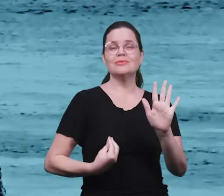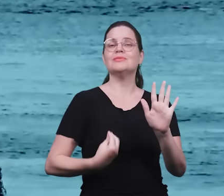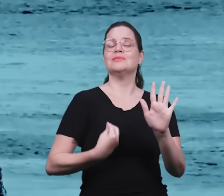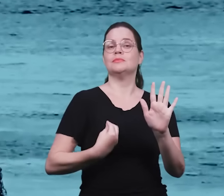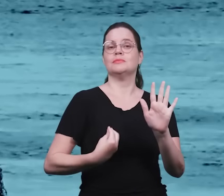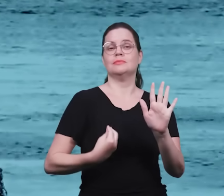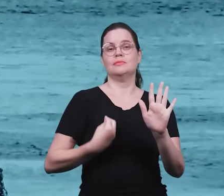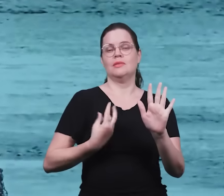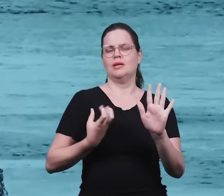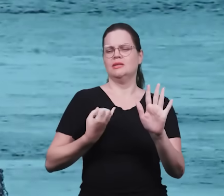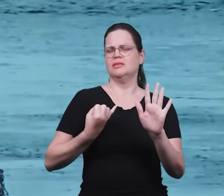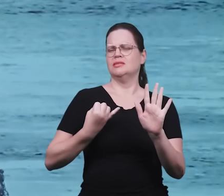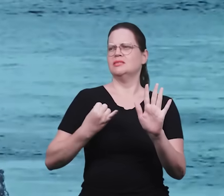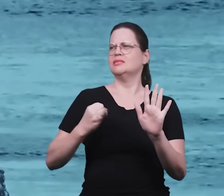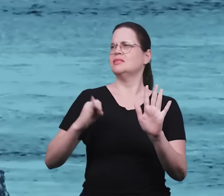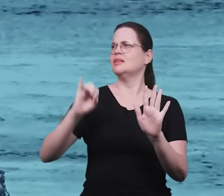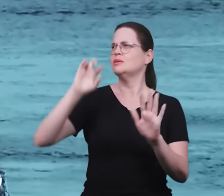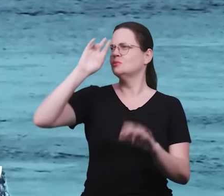Se